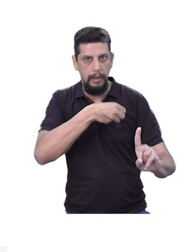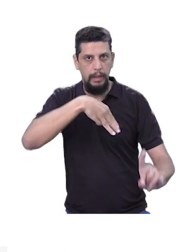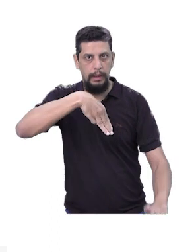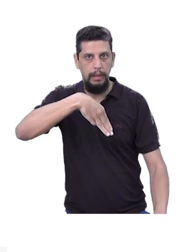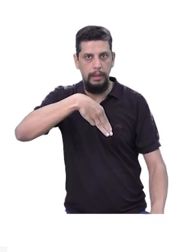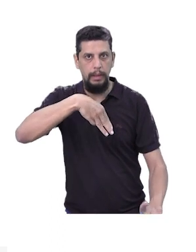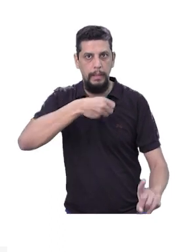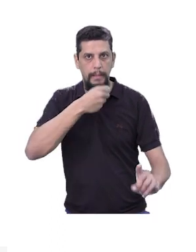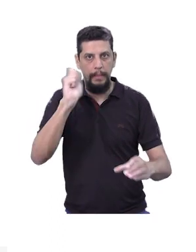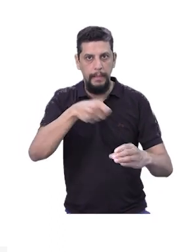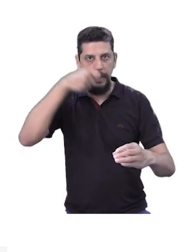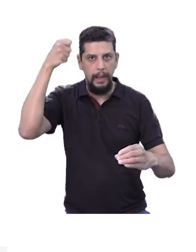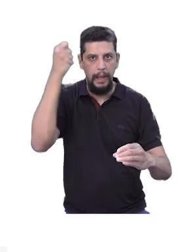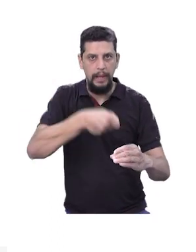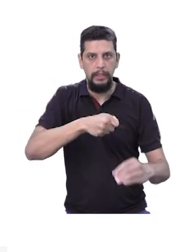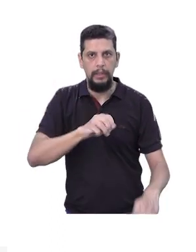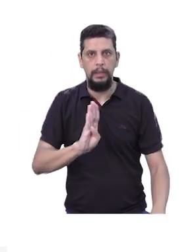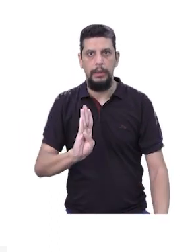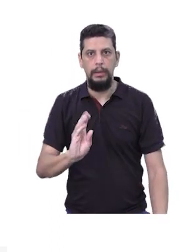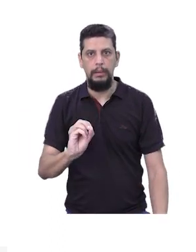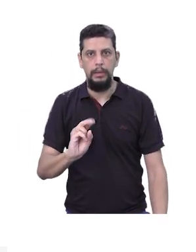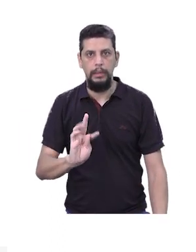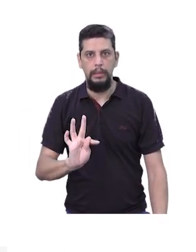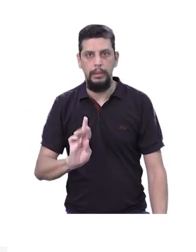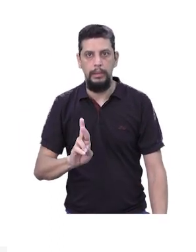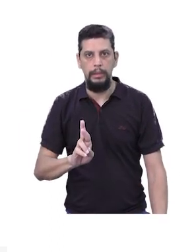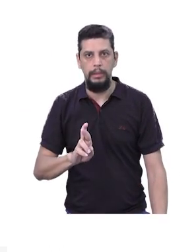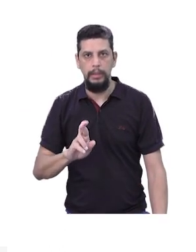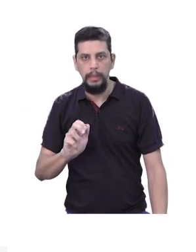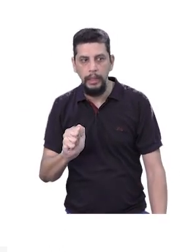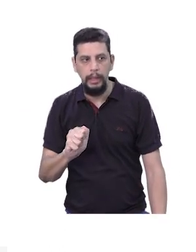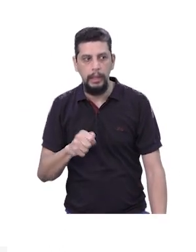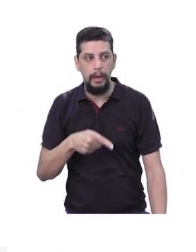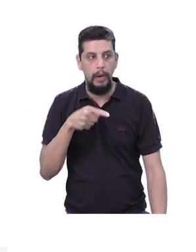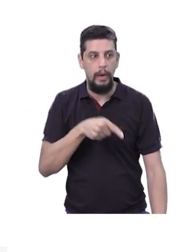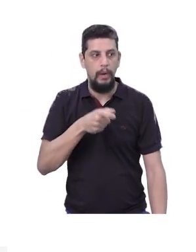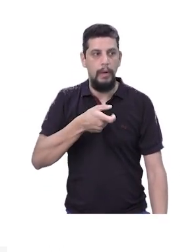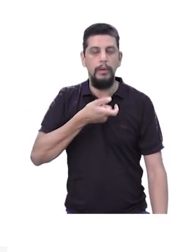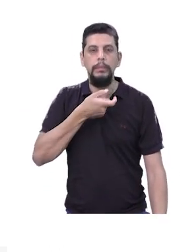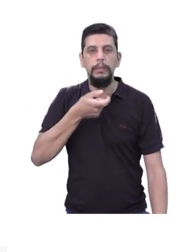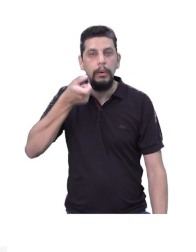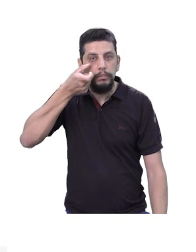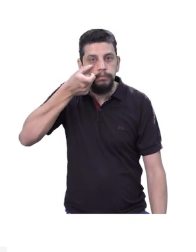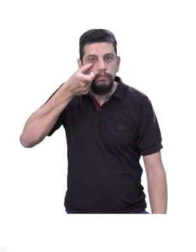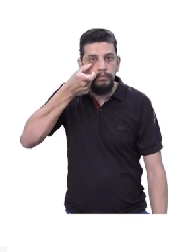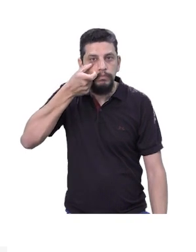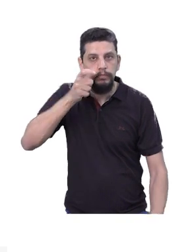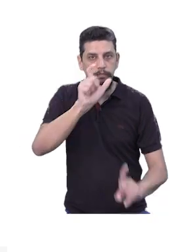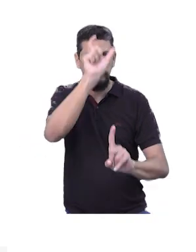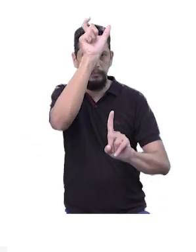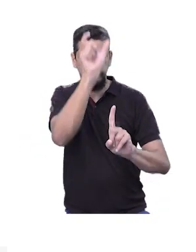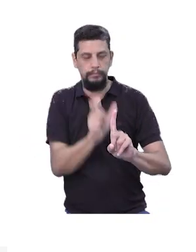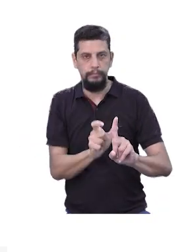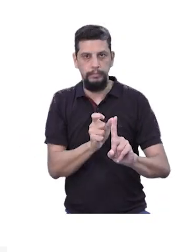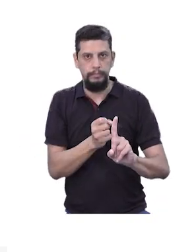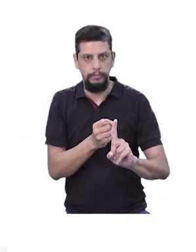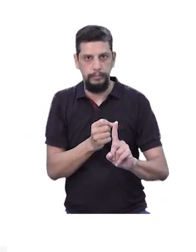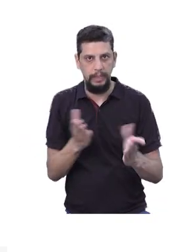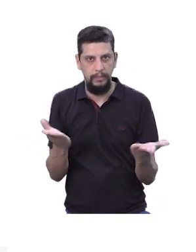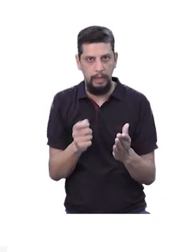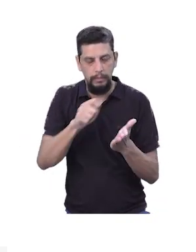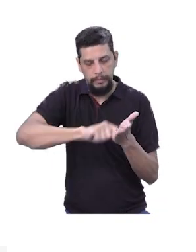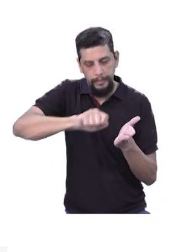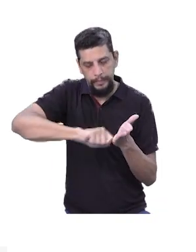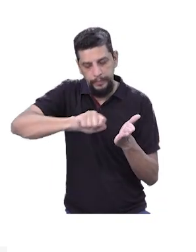o Mágico Botura. Vamos conhecer o Mágico Botura? Olha ele aí. Olha. Muito